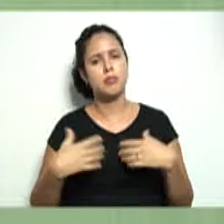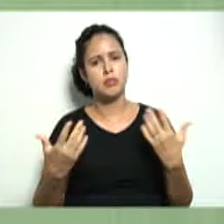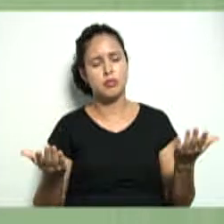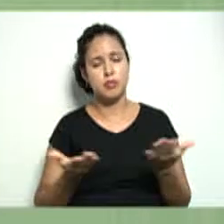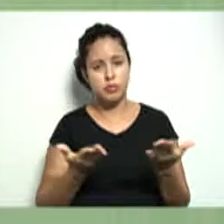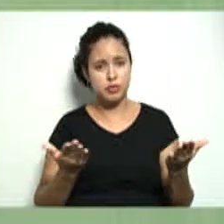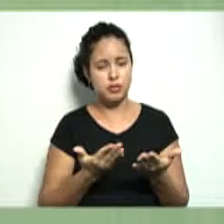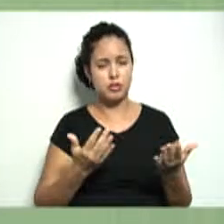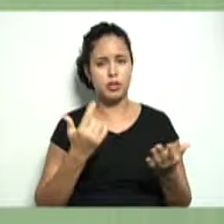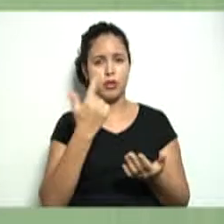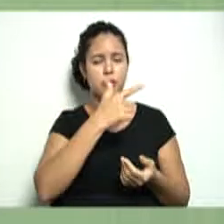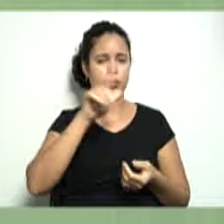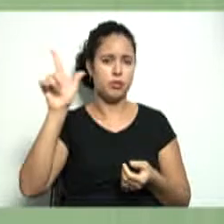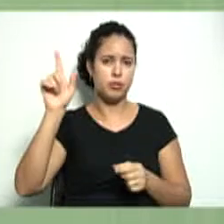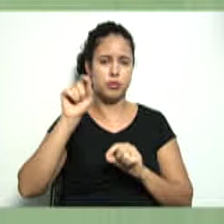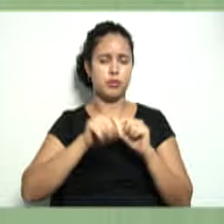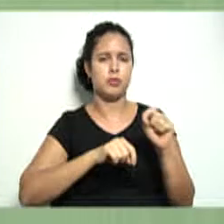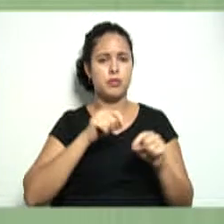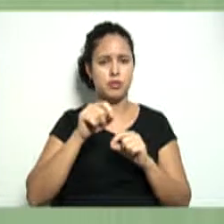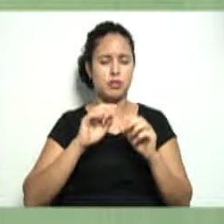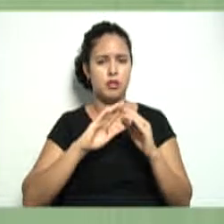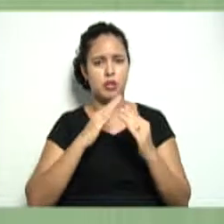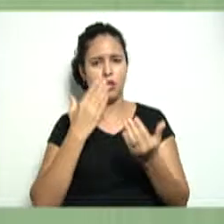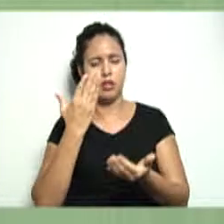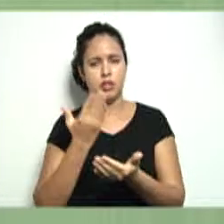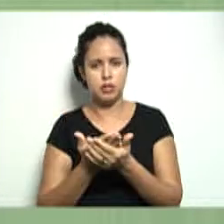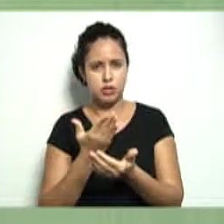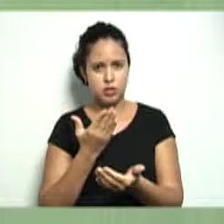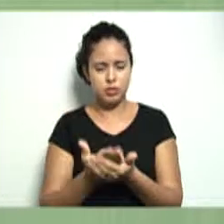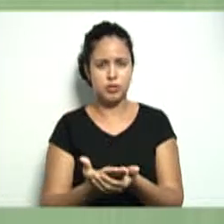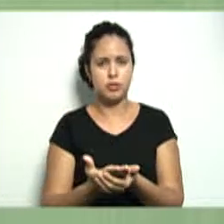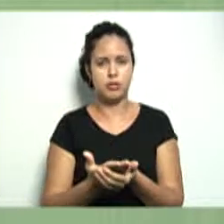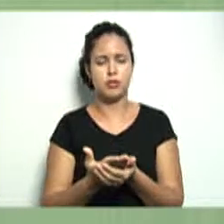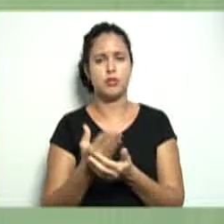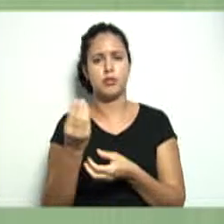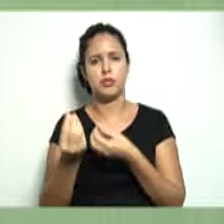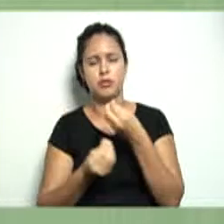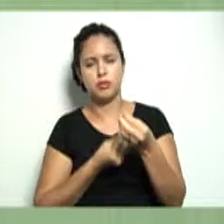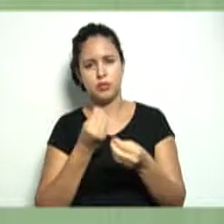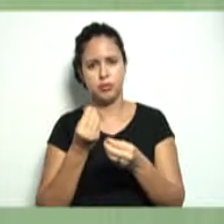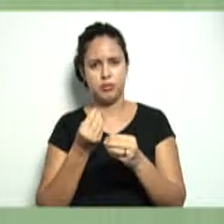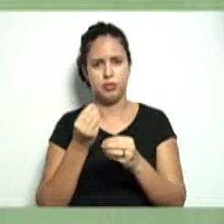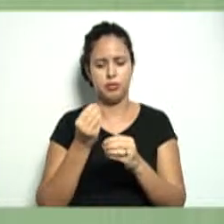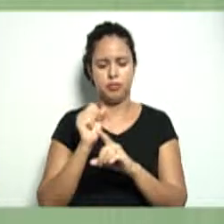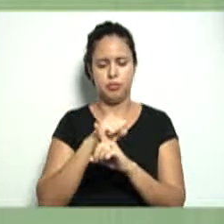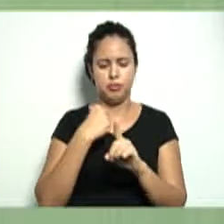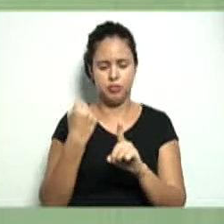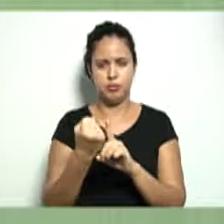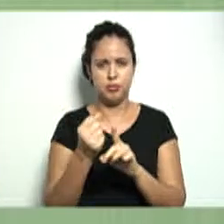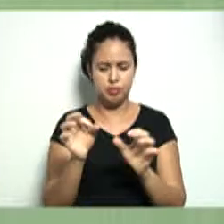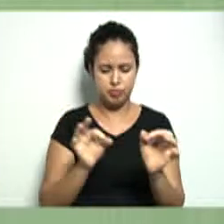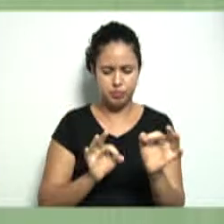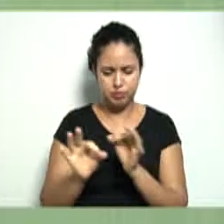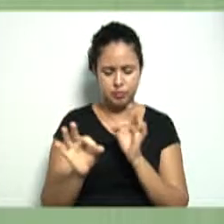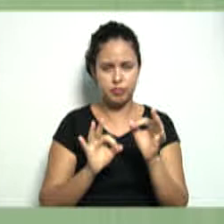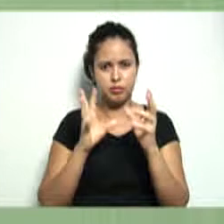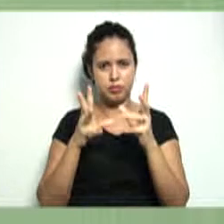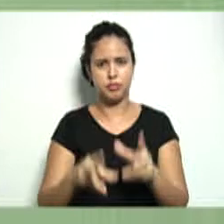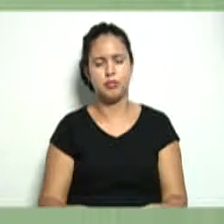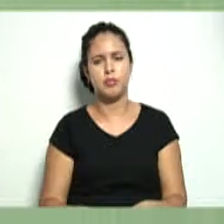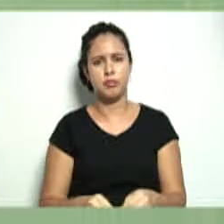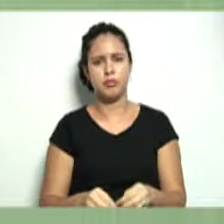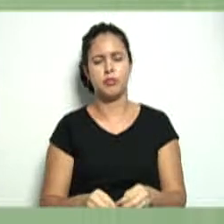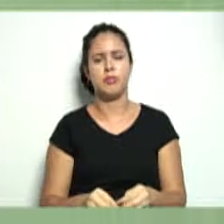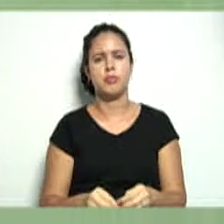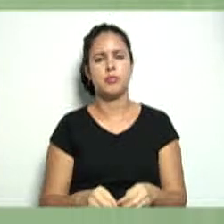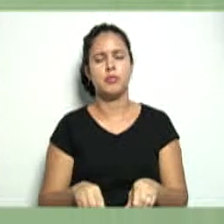Agora, a outra alternativa, a escola é uma maneira como a sociedade é organizada como um todo para